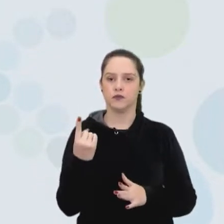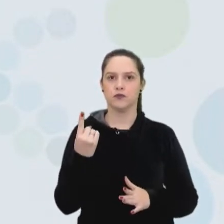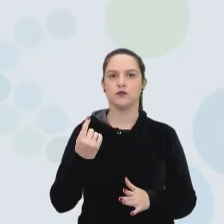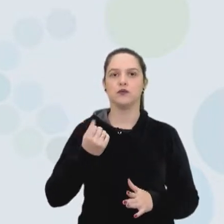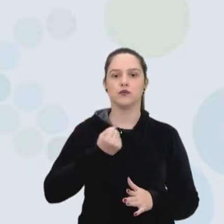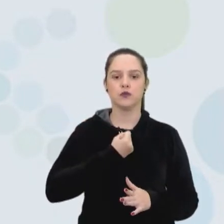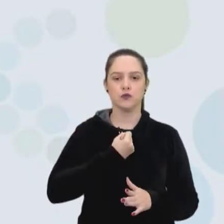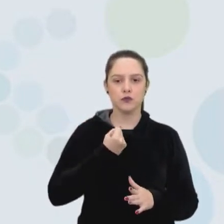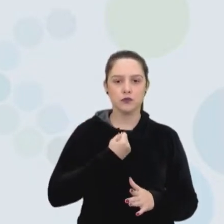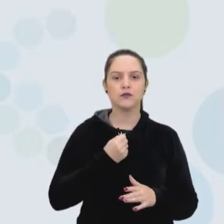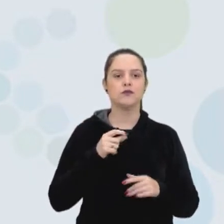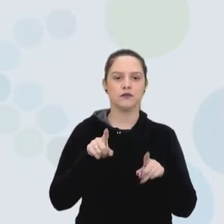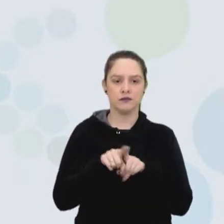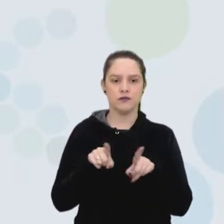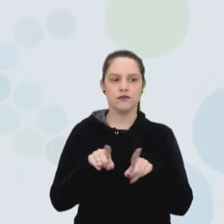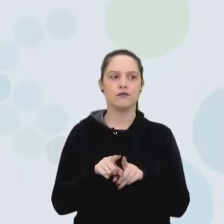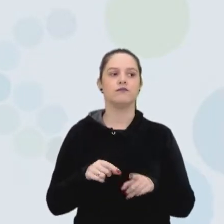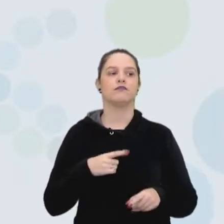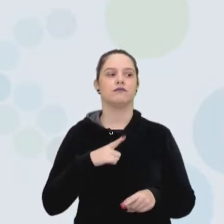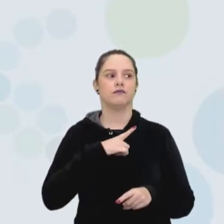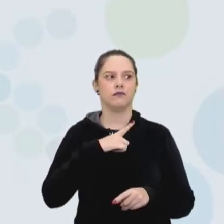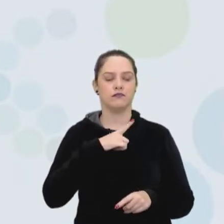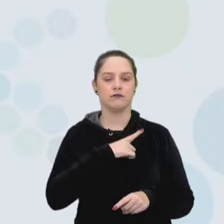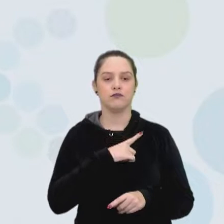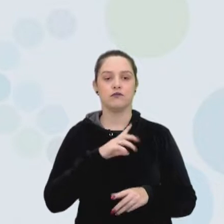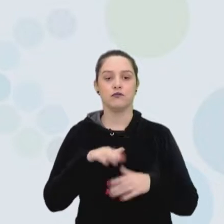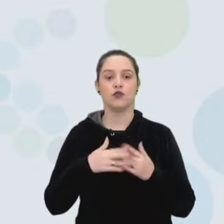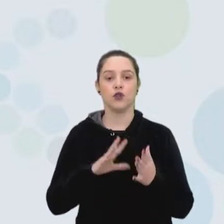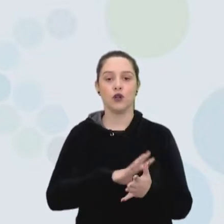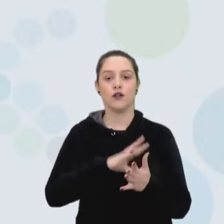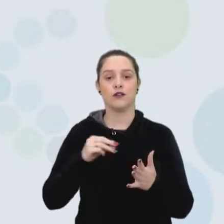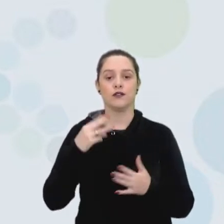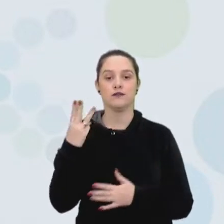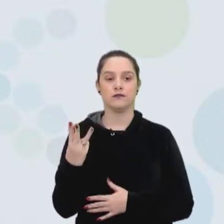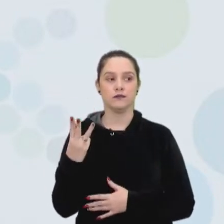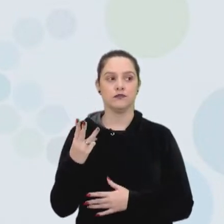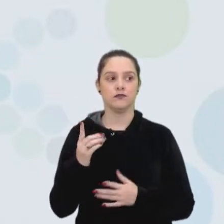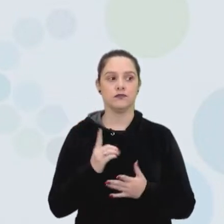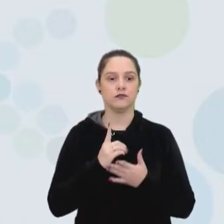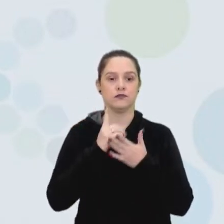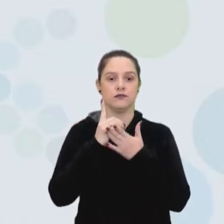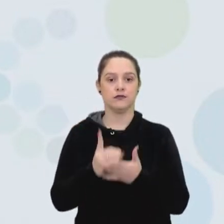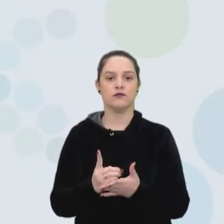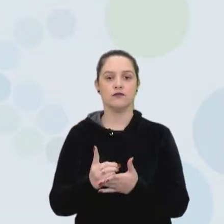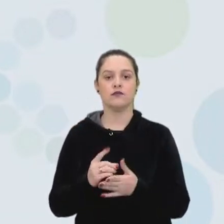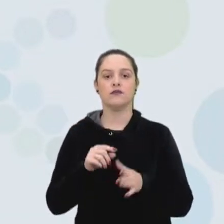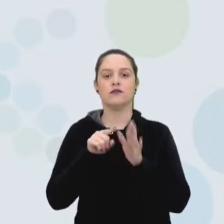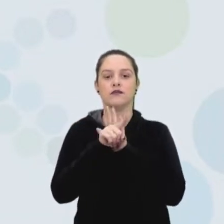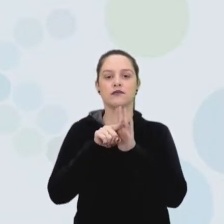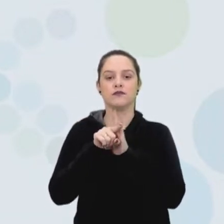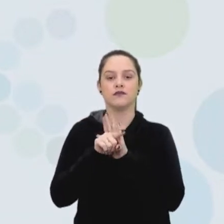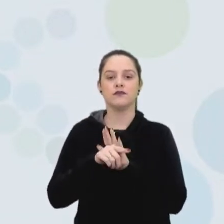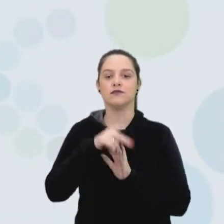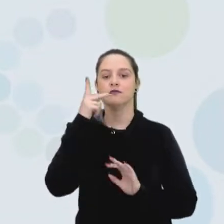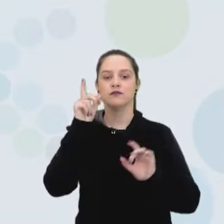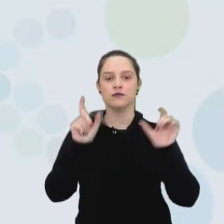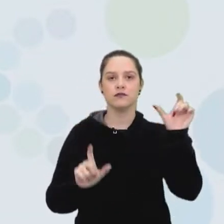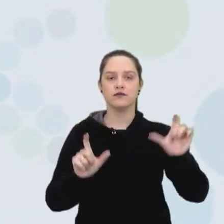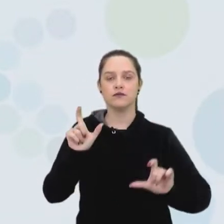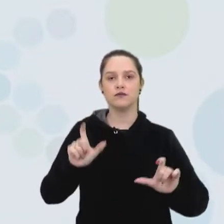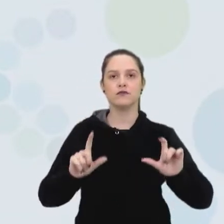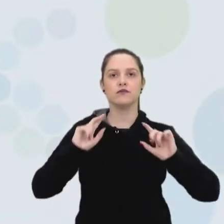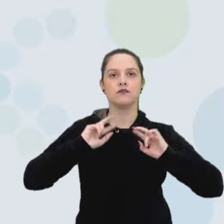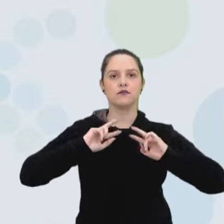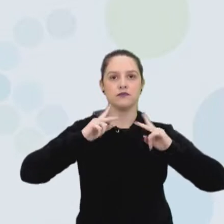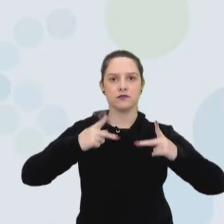número 1, números também importam, componente curricular 3, demografia, investigação